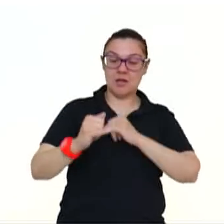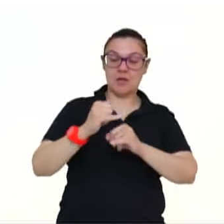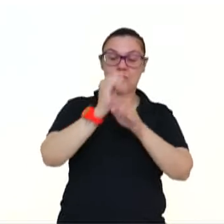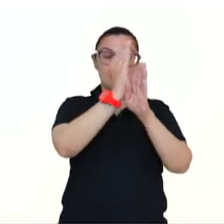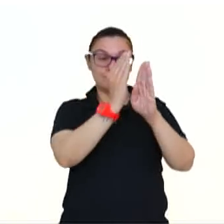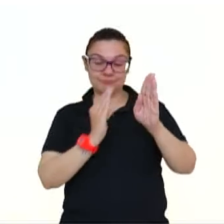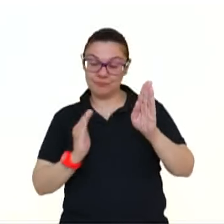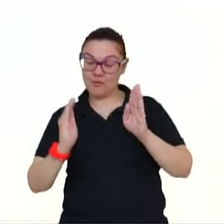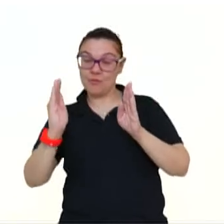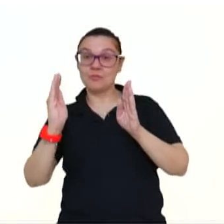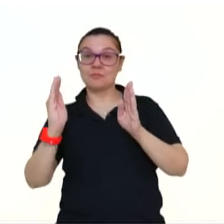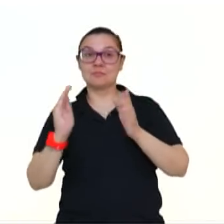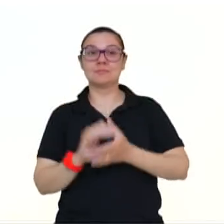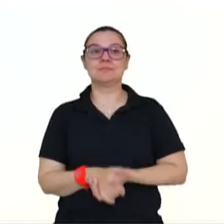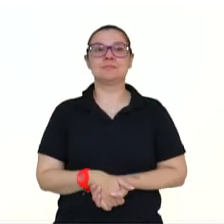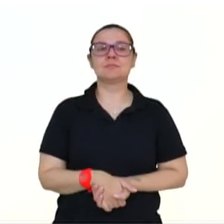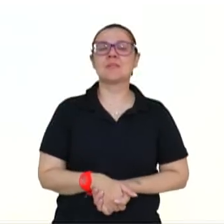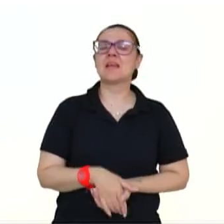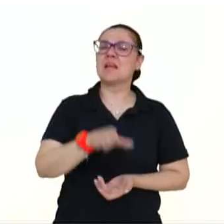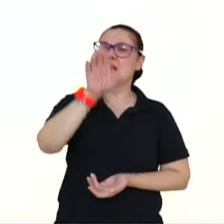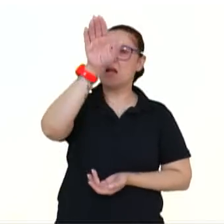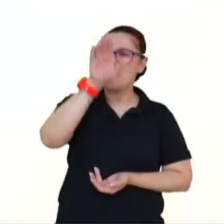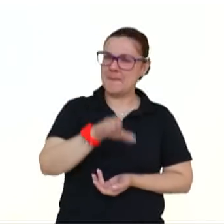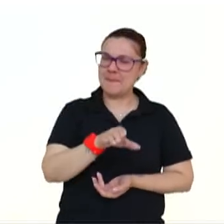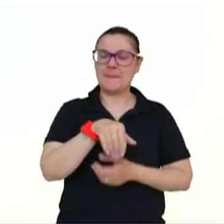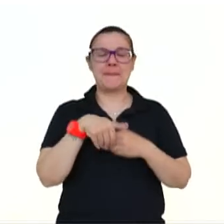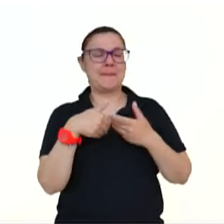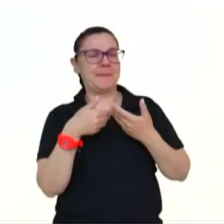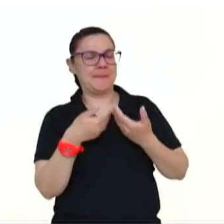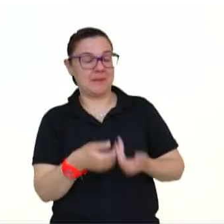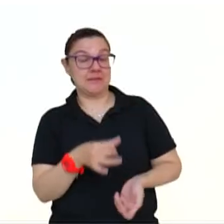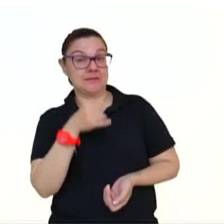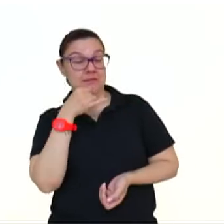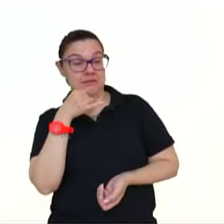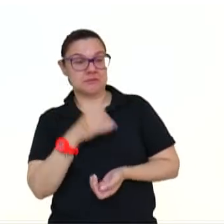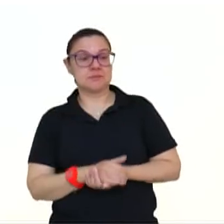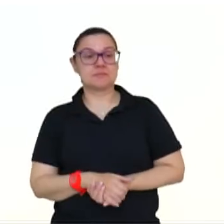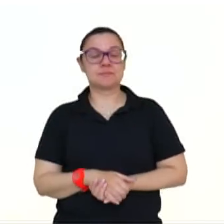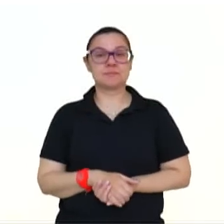outro recurso. Percebe que, por